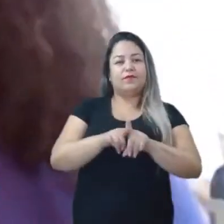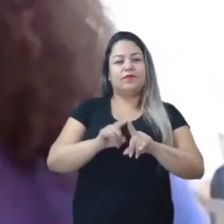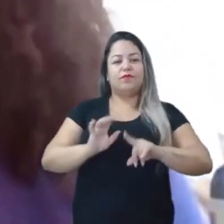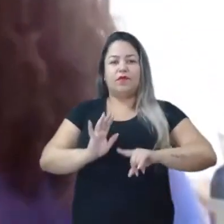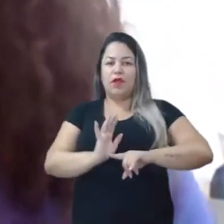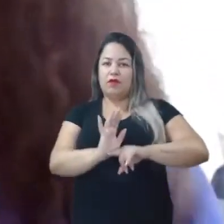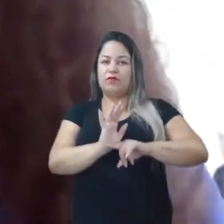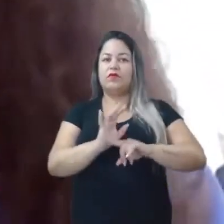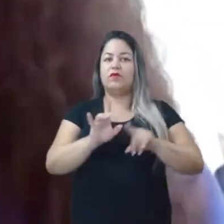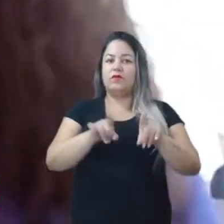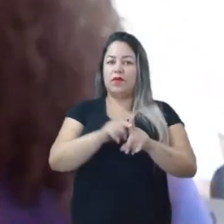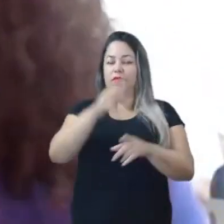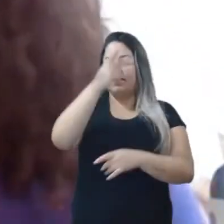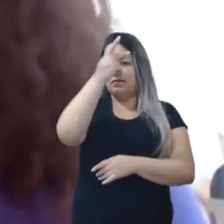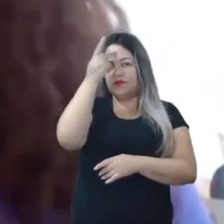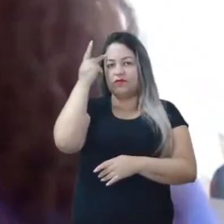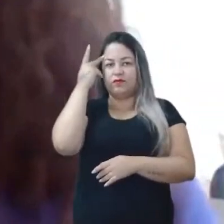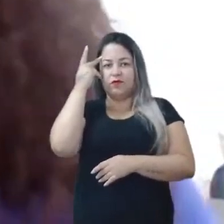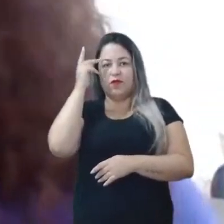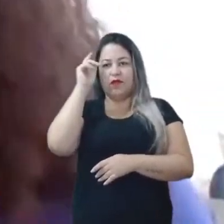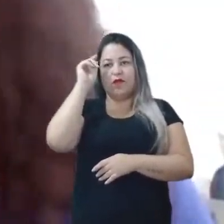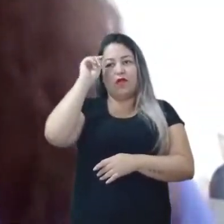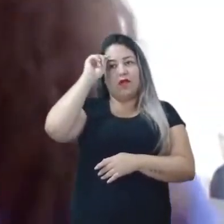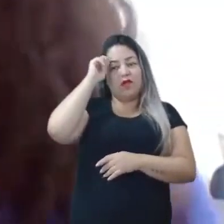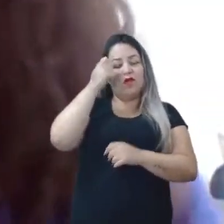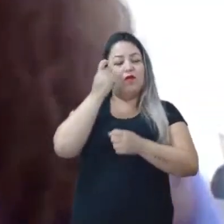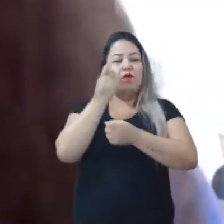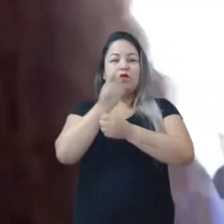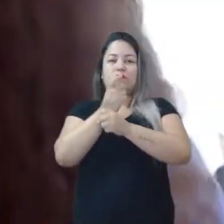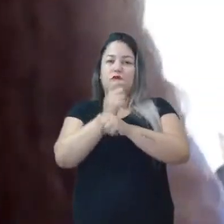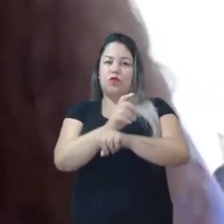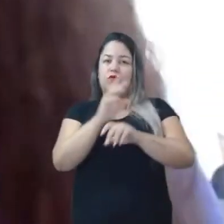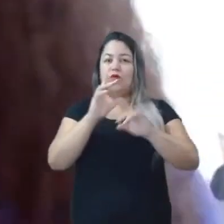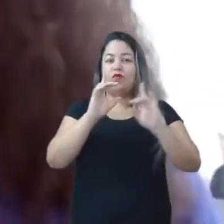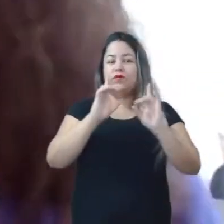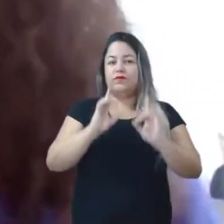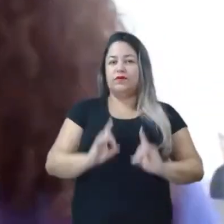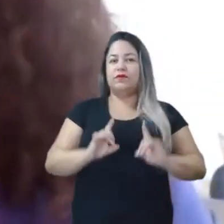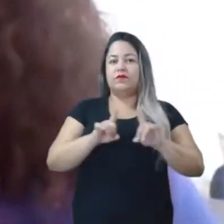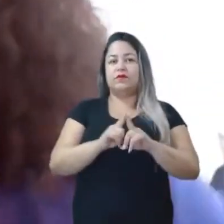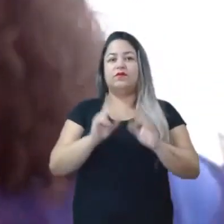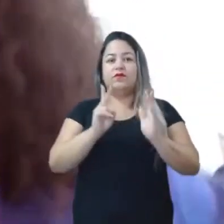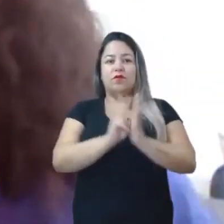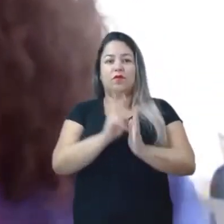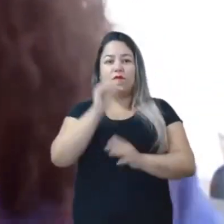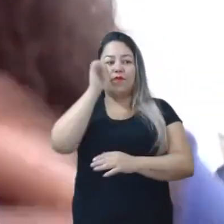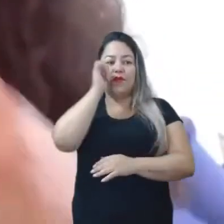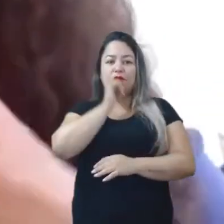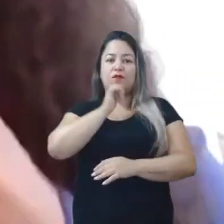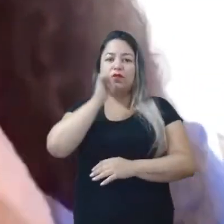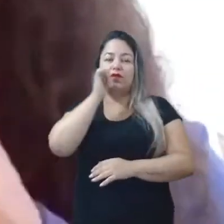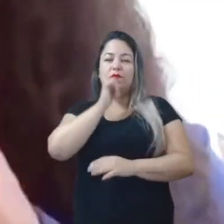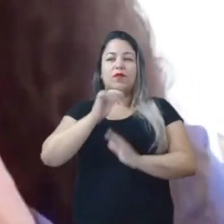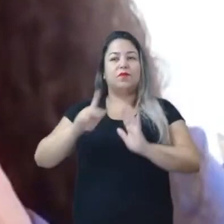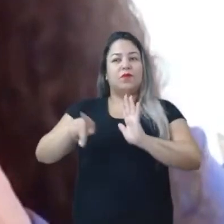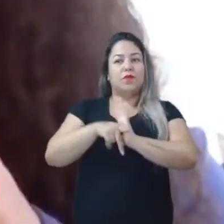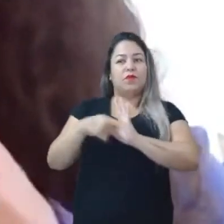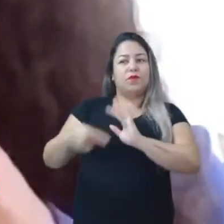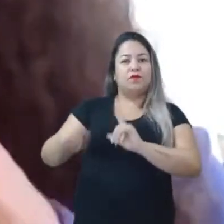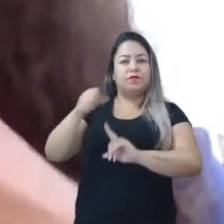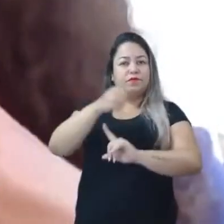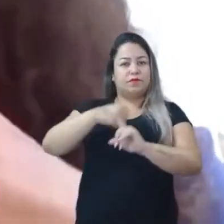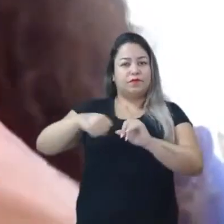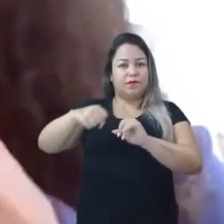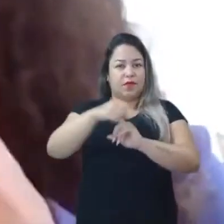contribuem, né, para as pessoas negras, quilombolas, com deficiências, indígenas e mulheres na formação da própria sociedade